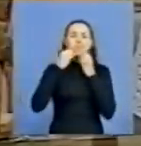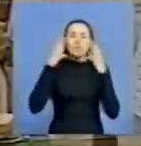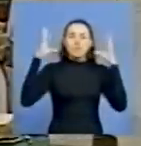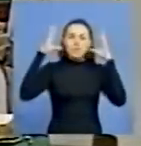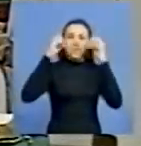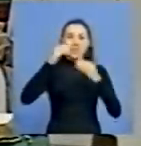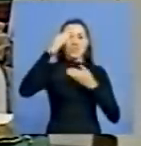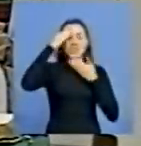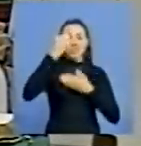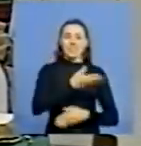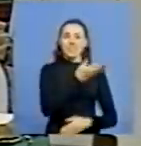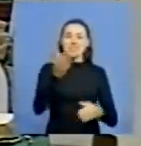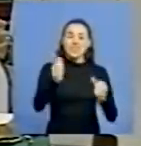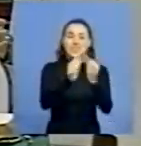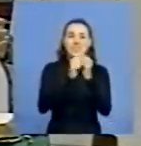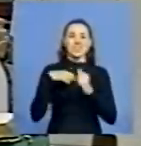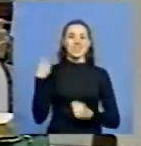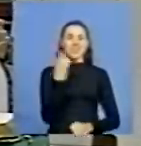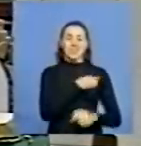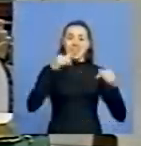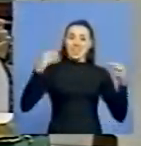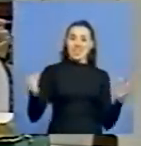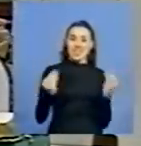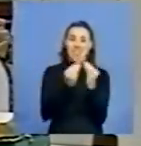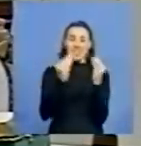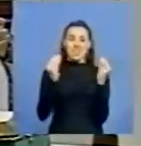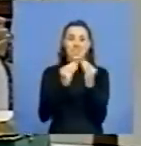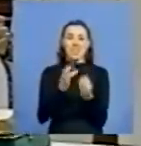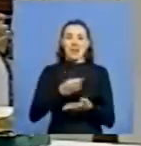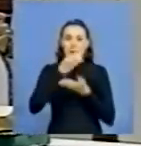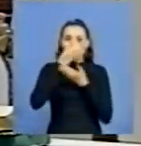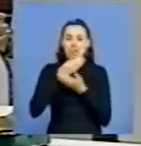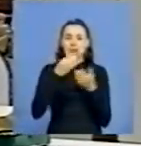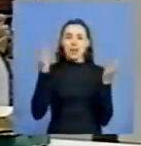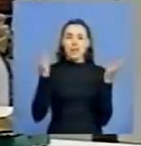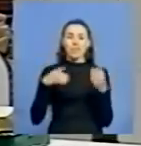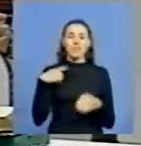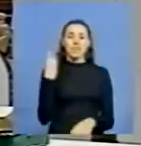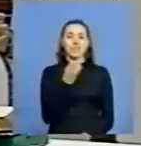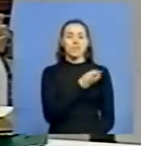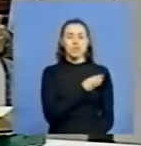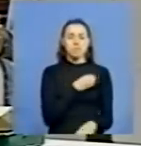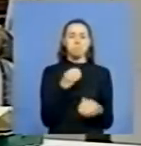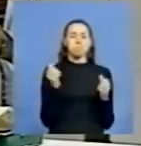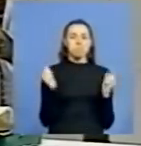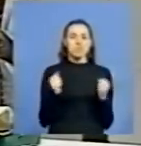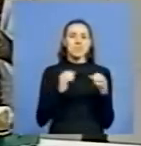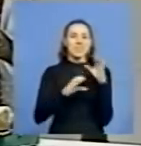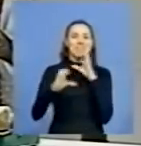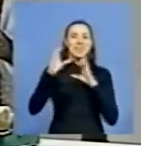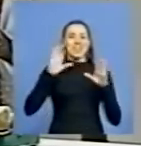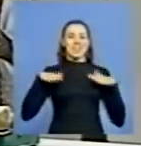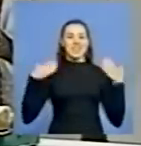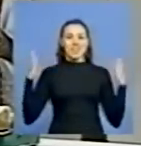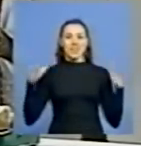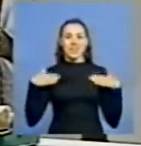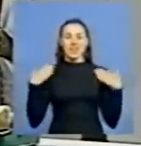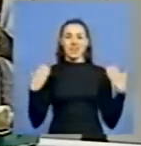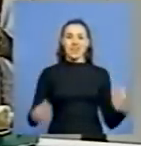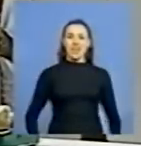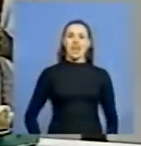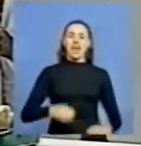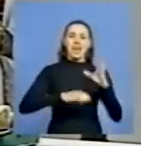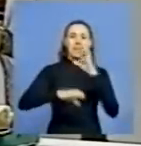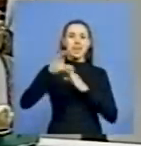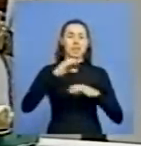todos por terem estado conosco nesta celebração eucarística. E podemos agora acompanhar o canto cantado em espanhol. E